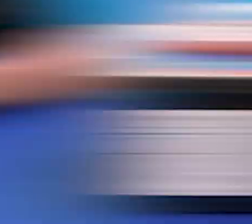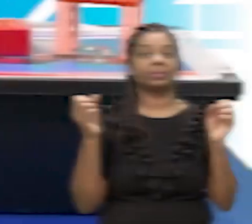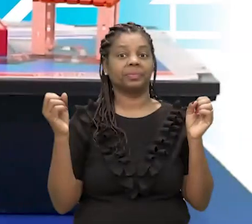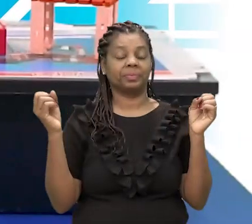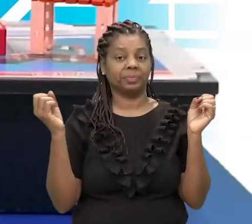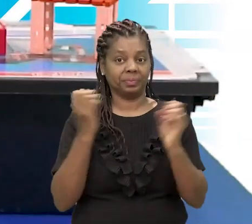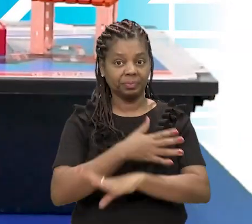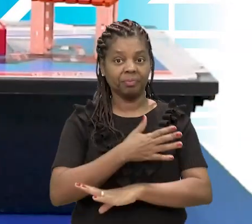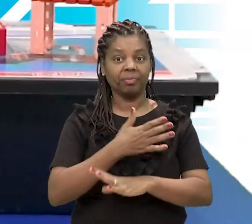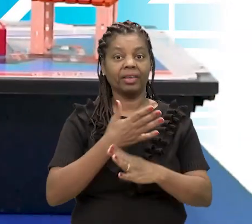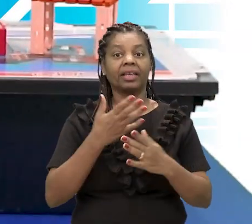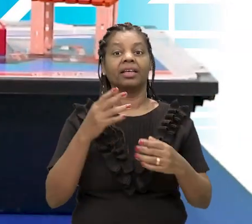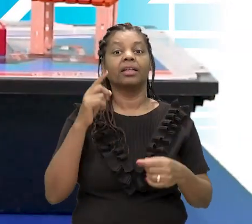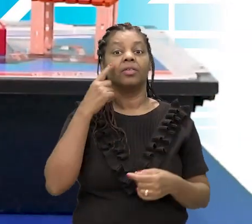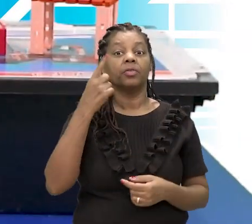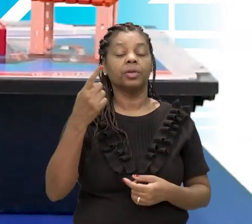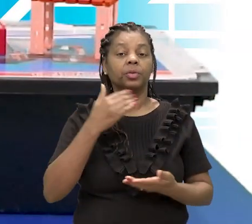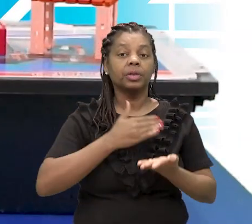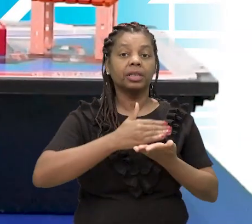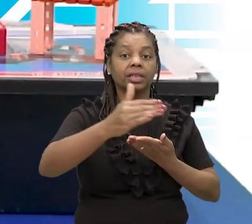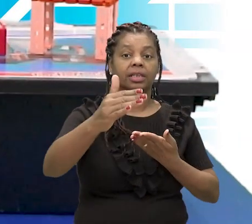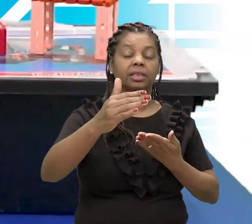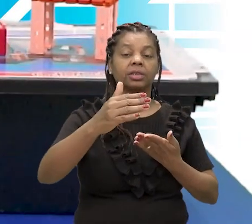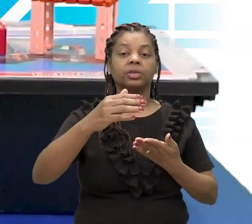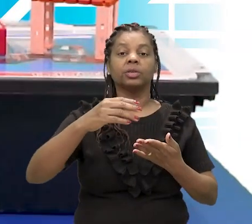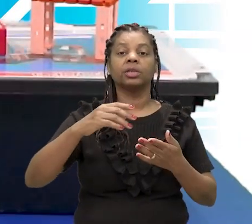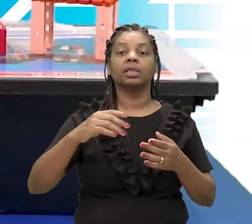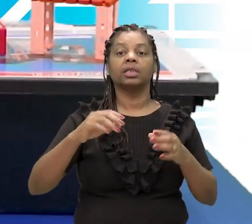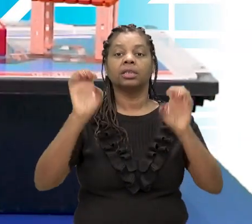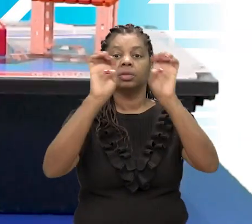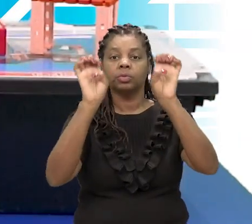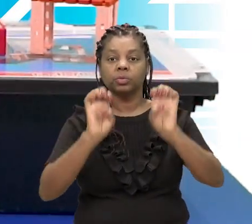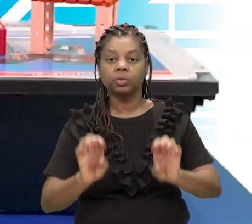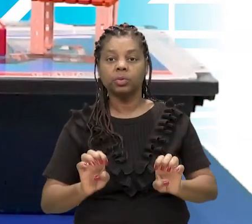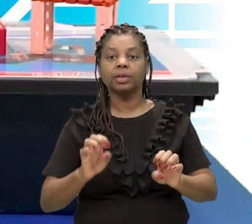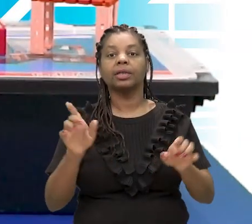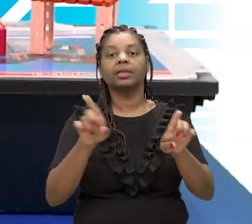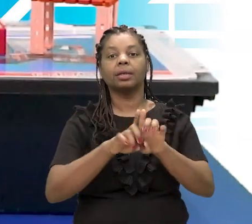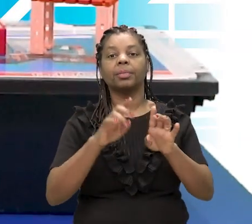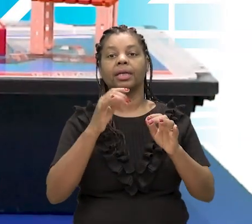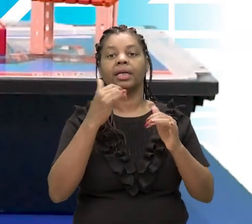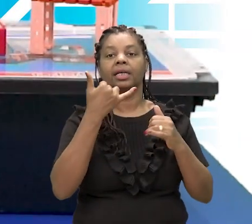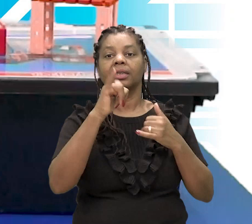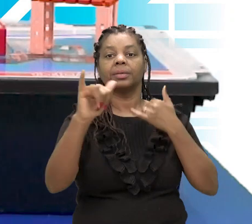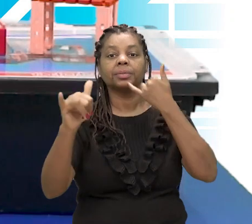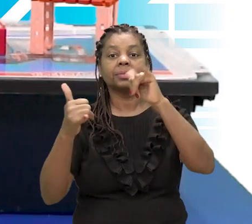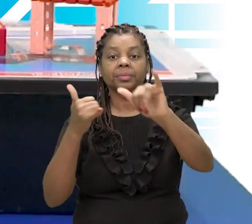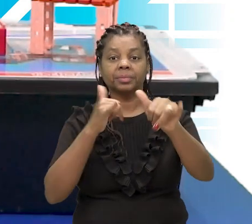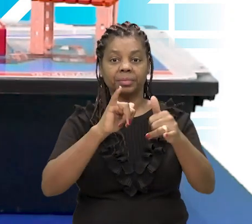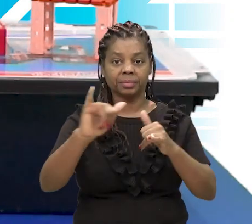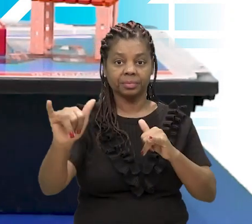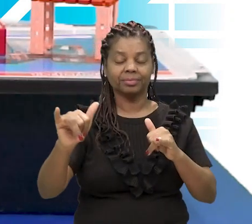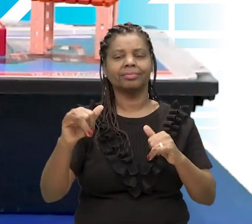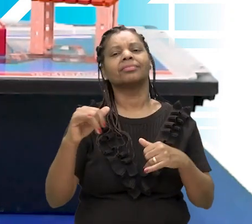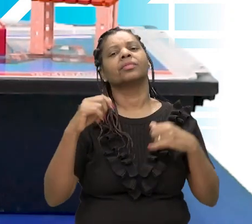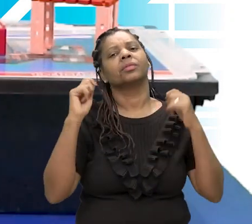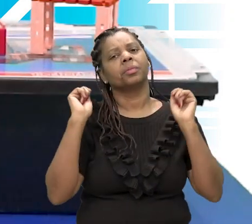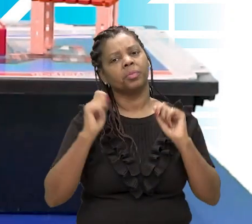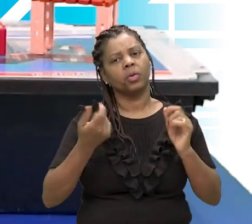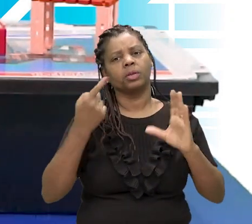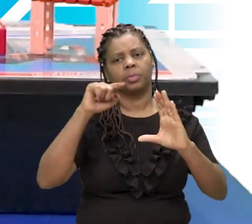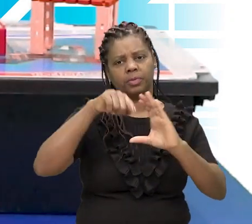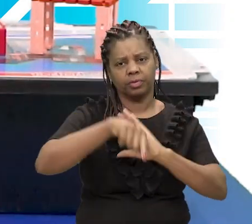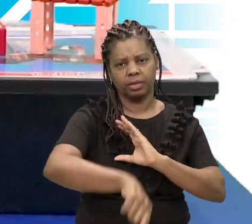quiser. Por hoje é só. Hoje nós vimos um pouquinho, bem no início, da parte de estrutura e da parte de elétrica e